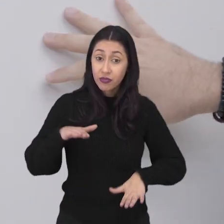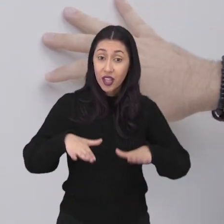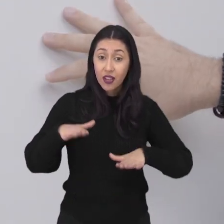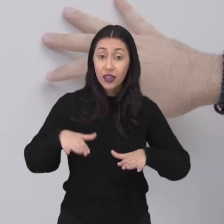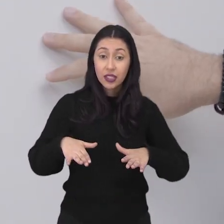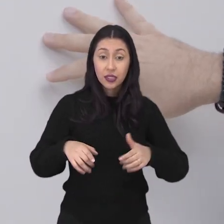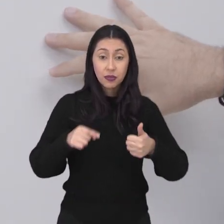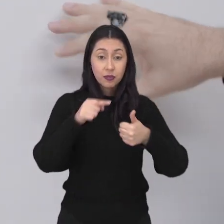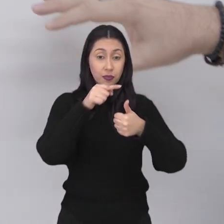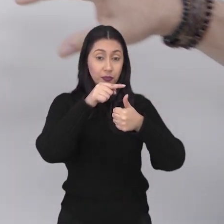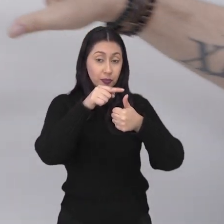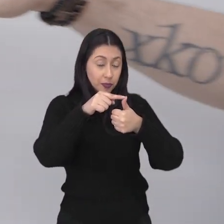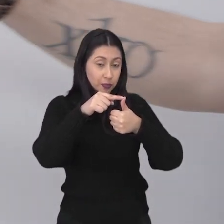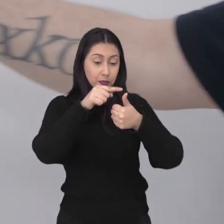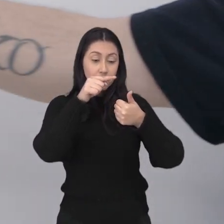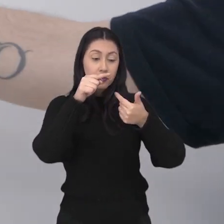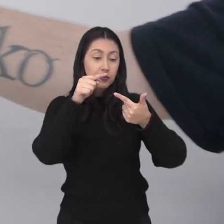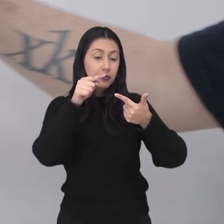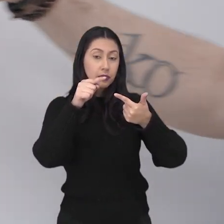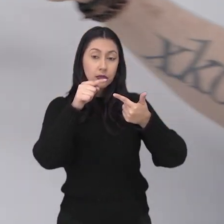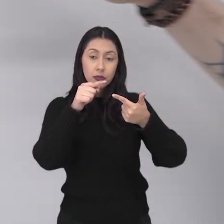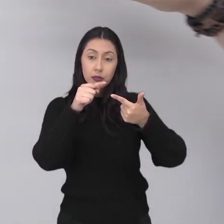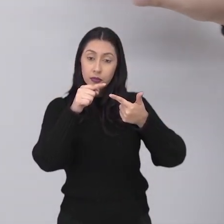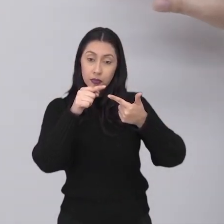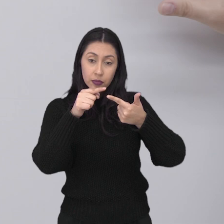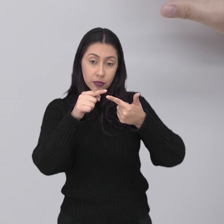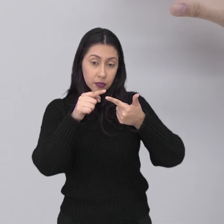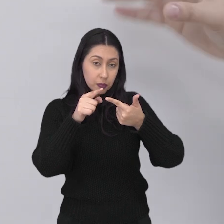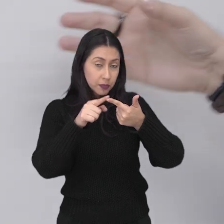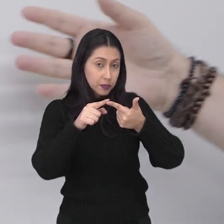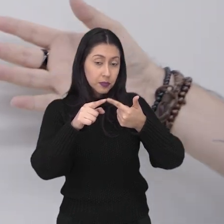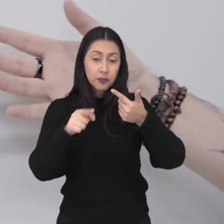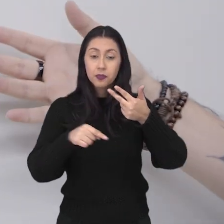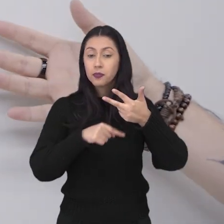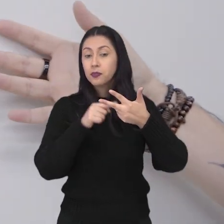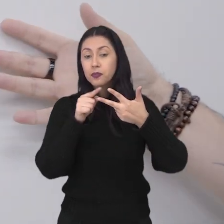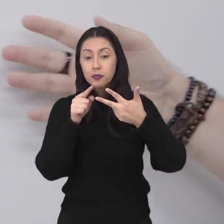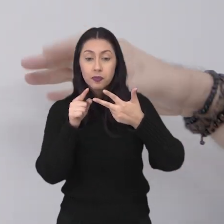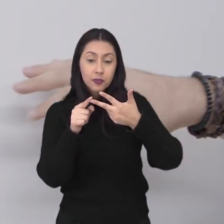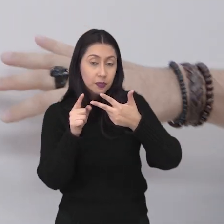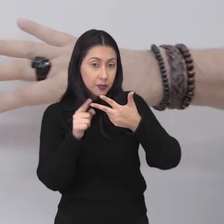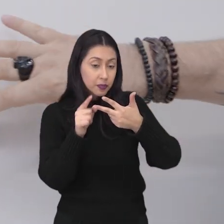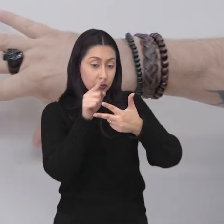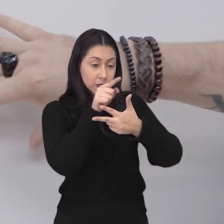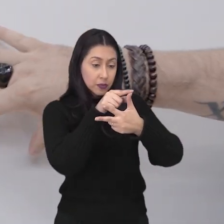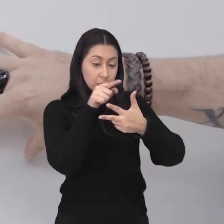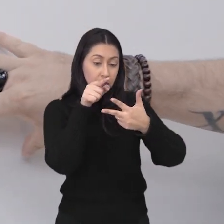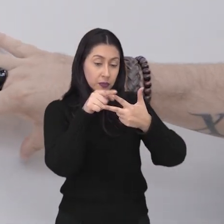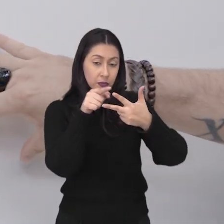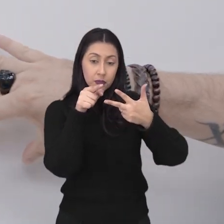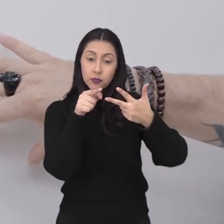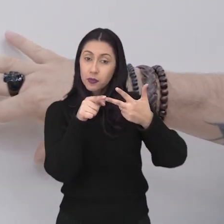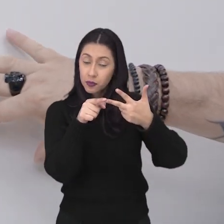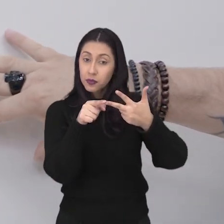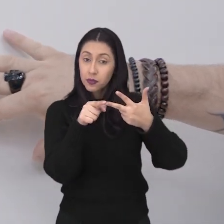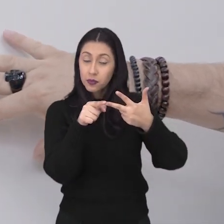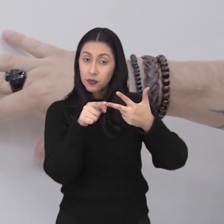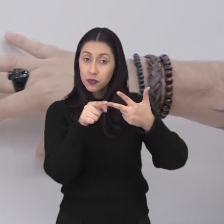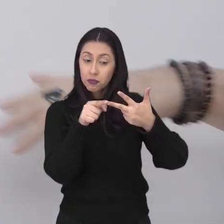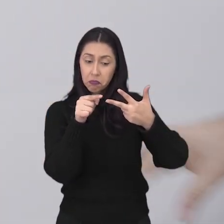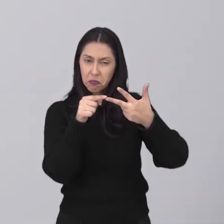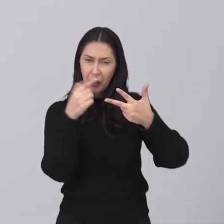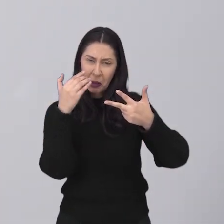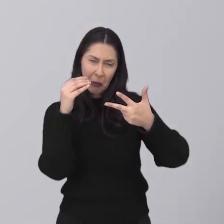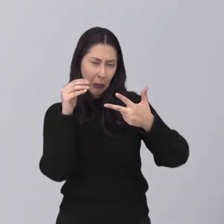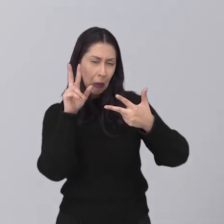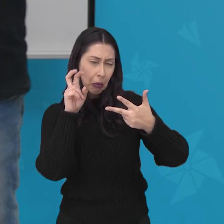Talvez todos esses saberes, opiniões, crenças, artesanatos e ciências, entre